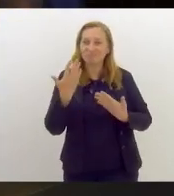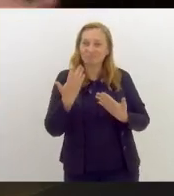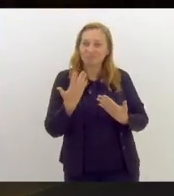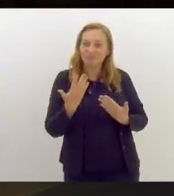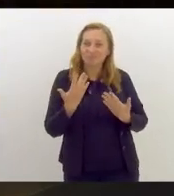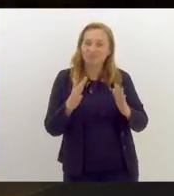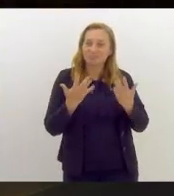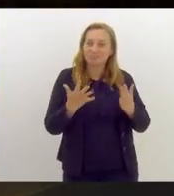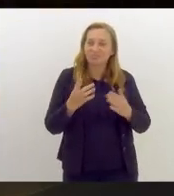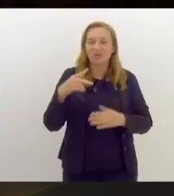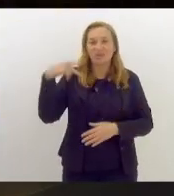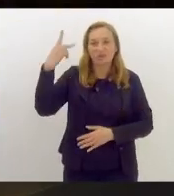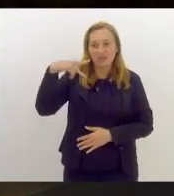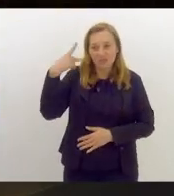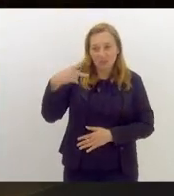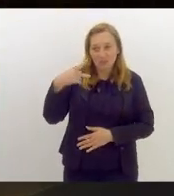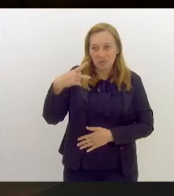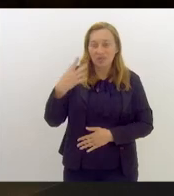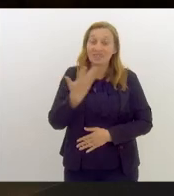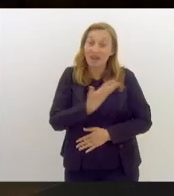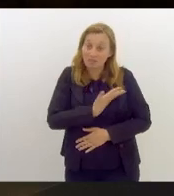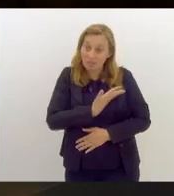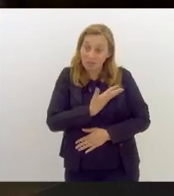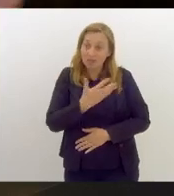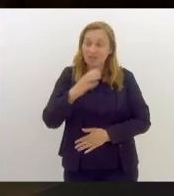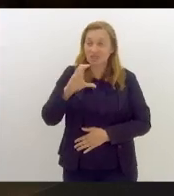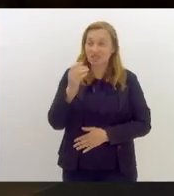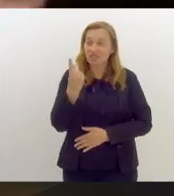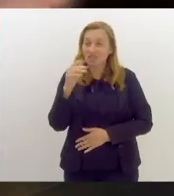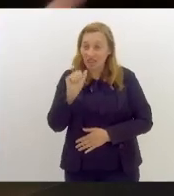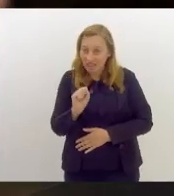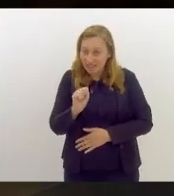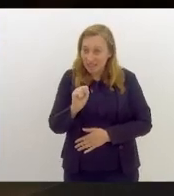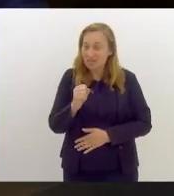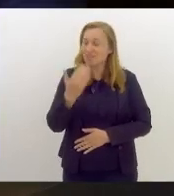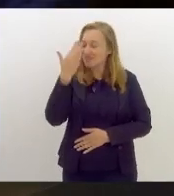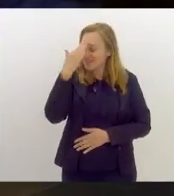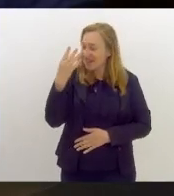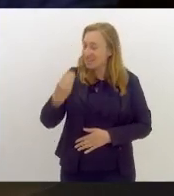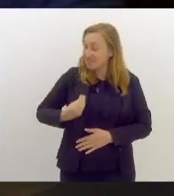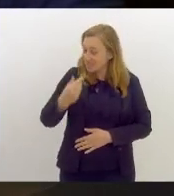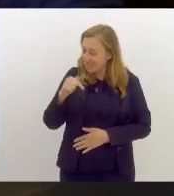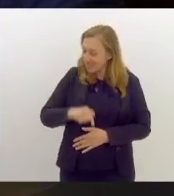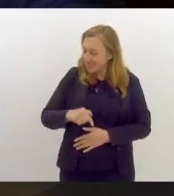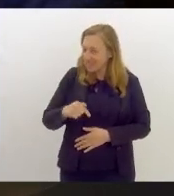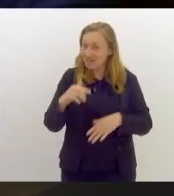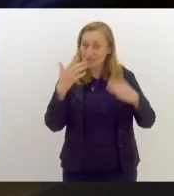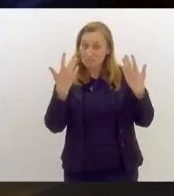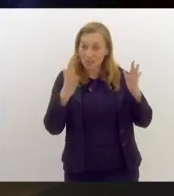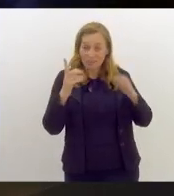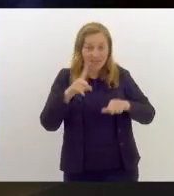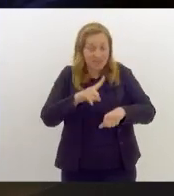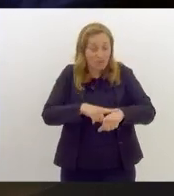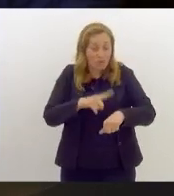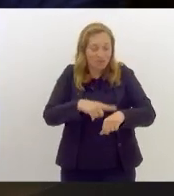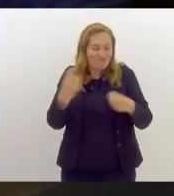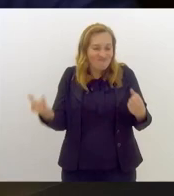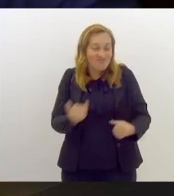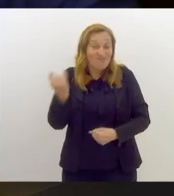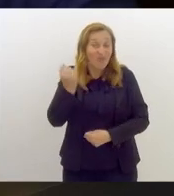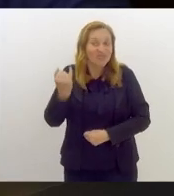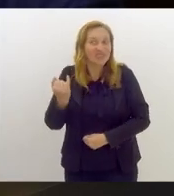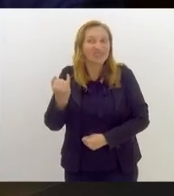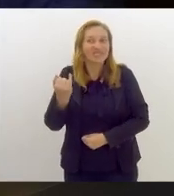ao Vereador e pá e amigo Chagas bola obrigado por ter vindo aqui prestigiar esse momento tão importante